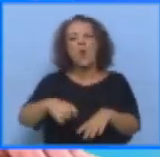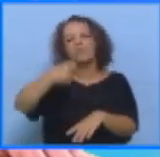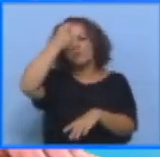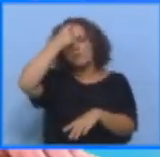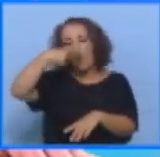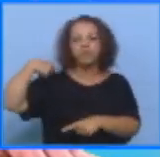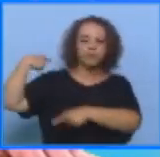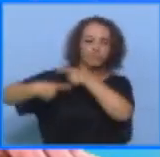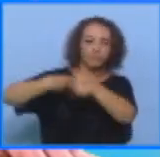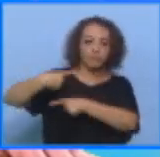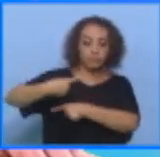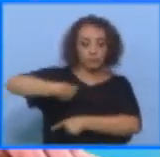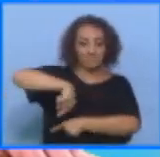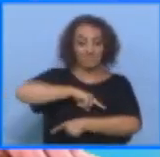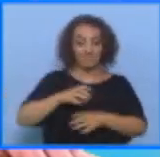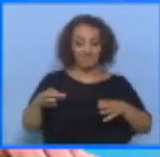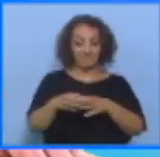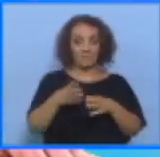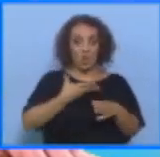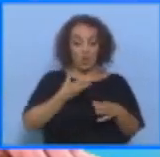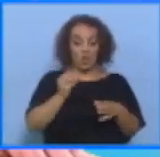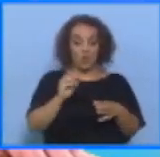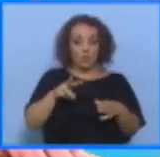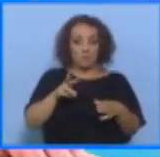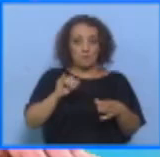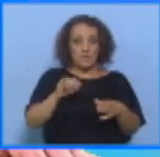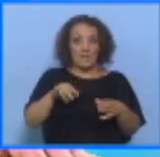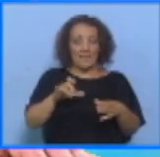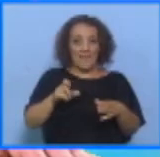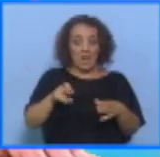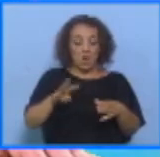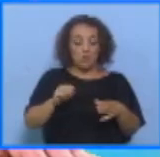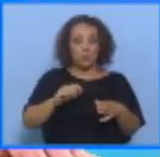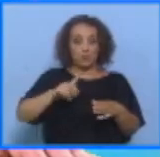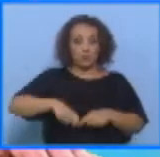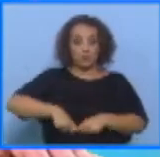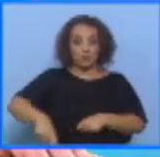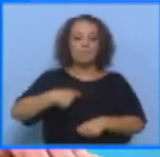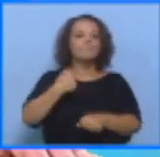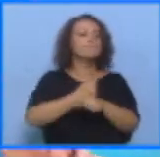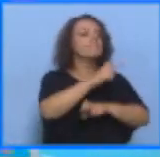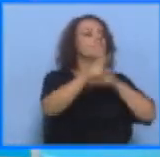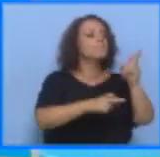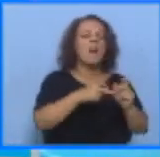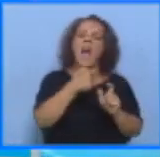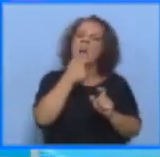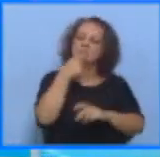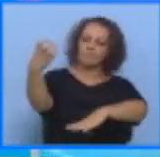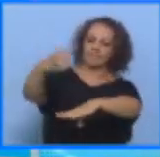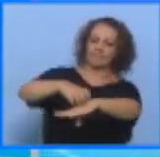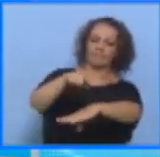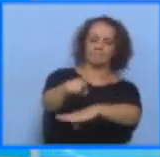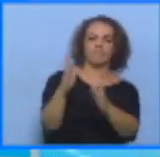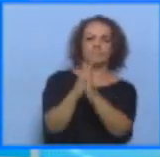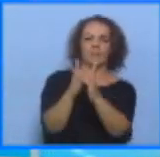O grande trabalho dos dominicanos é impensável que não seja, por exemplo, através de paróquias. Coisa que para